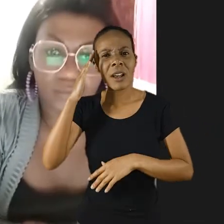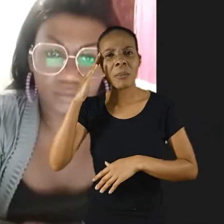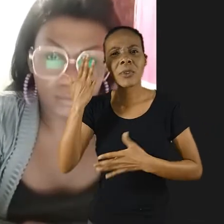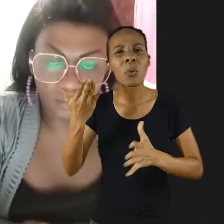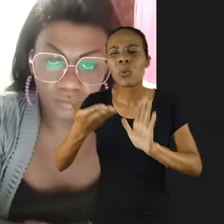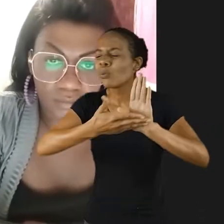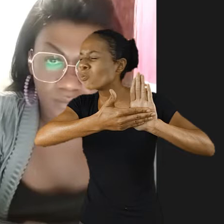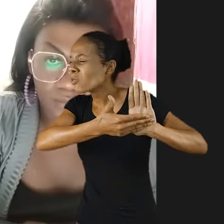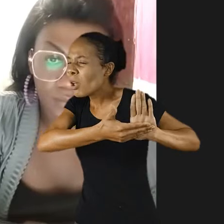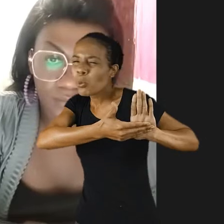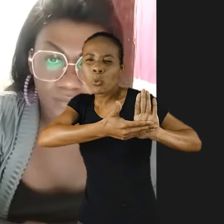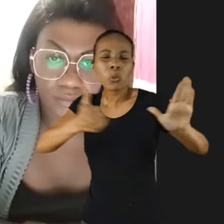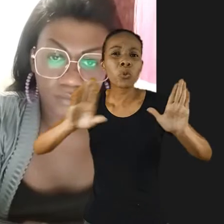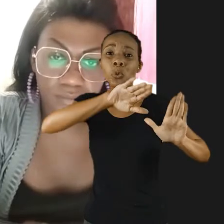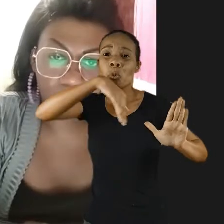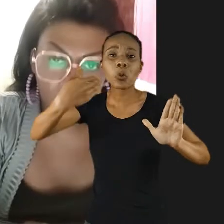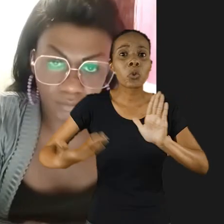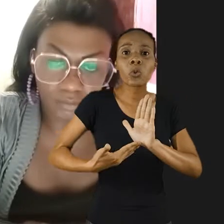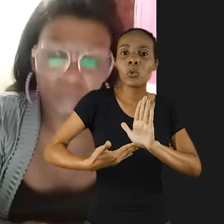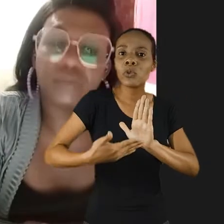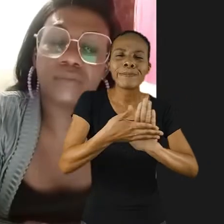tudo, absolutamente tudo,